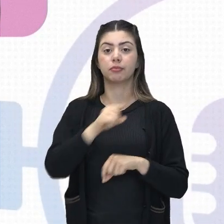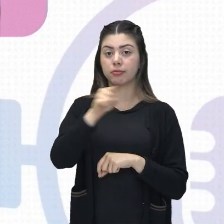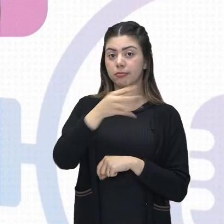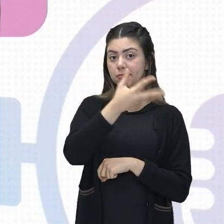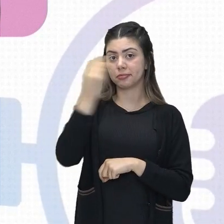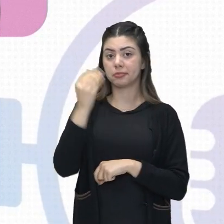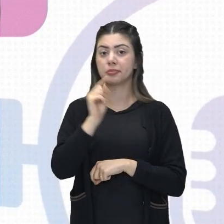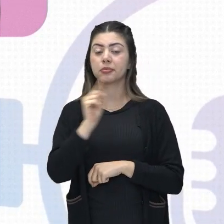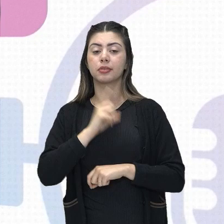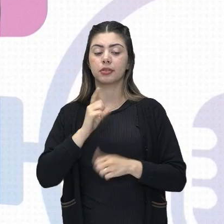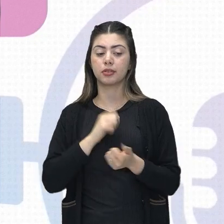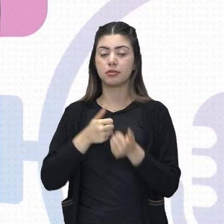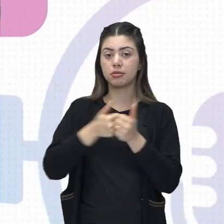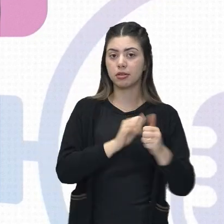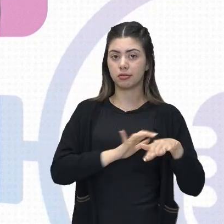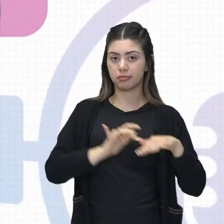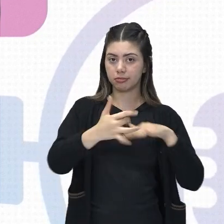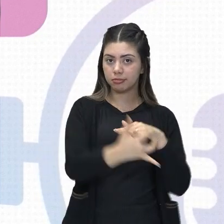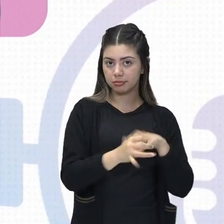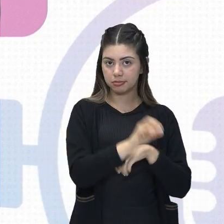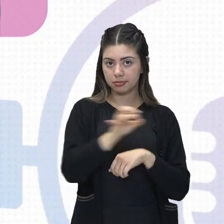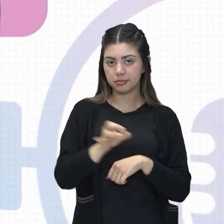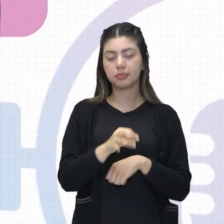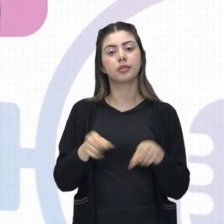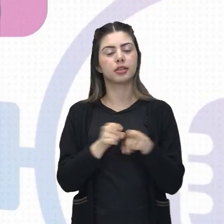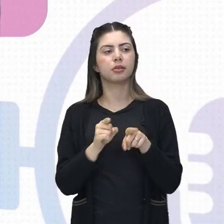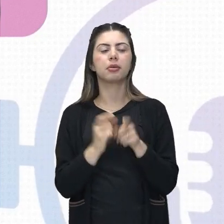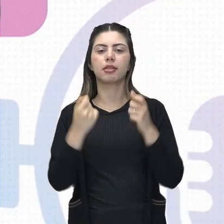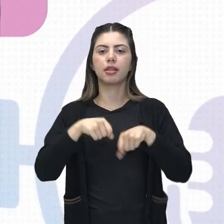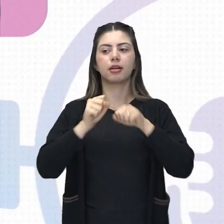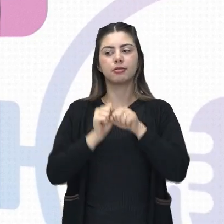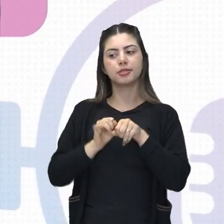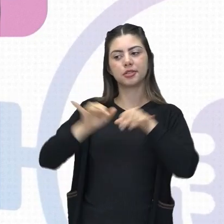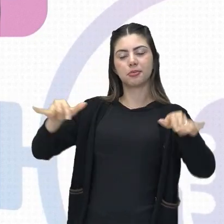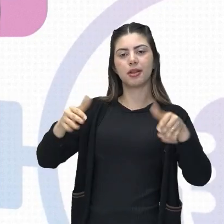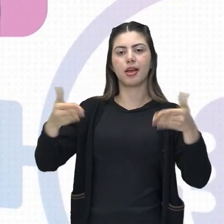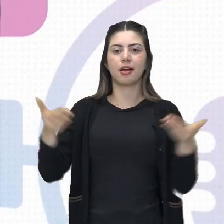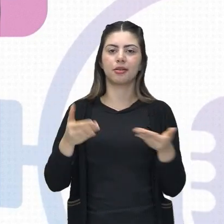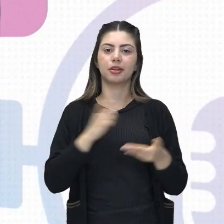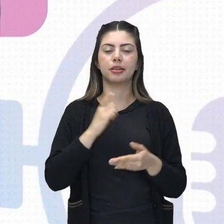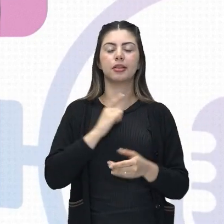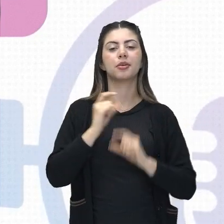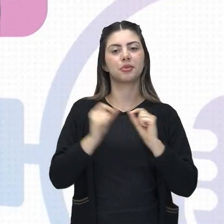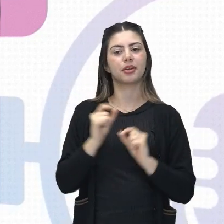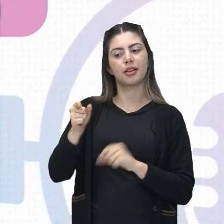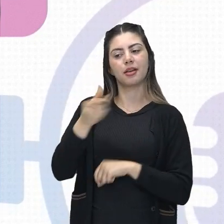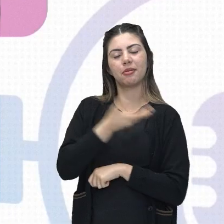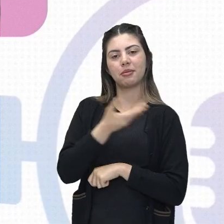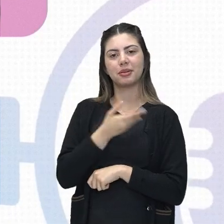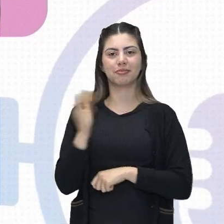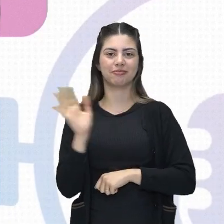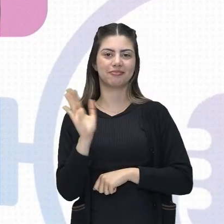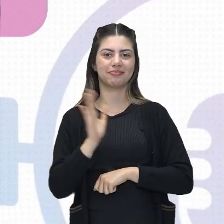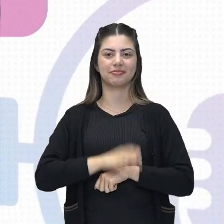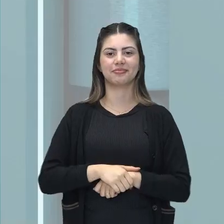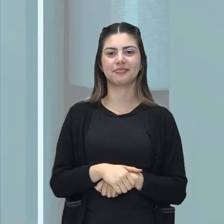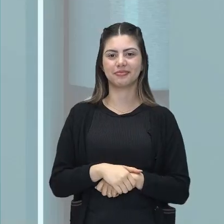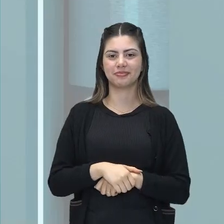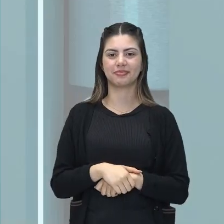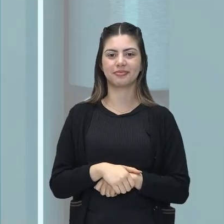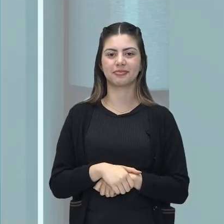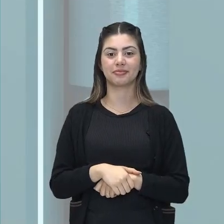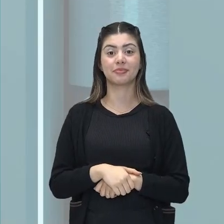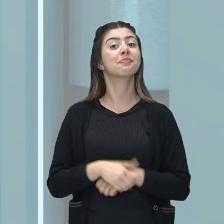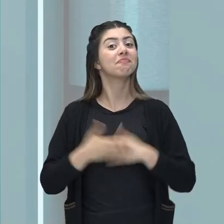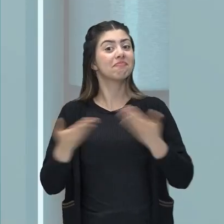de nos seguir nas redes sociais e de compartilhar este episódio com seus colegas. Até a próxima! E